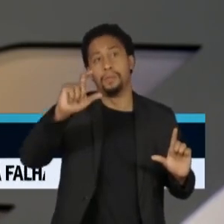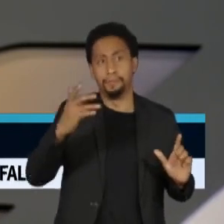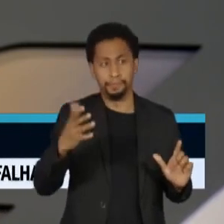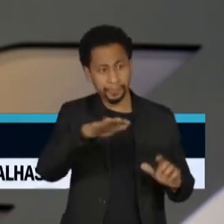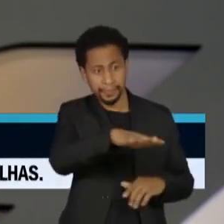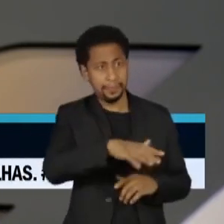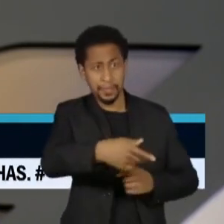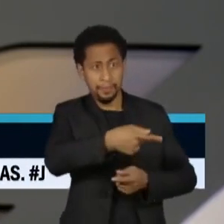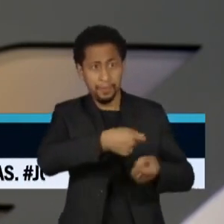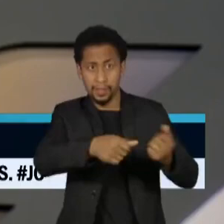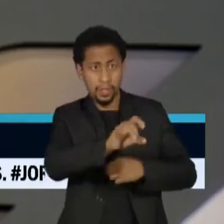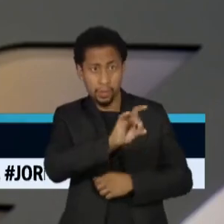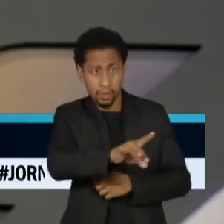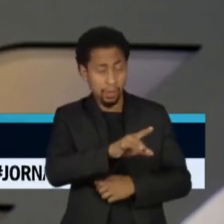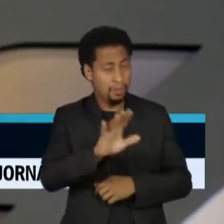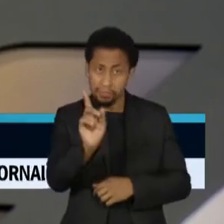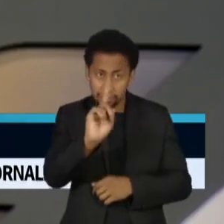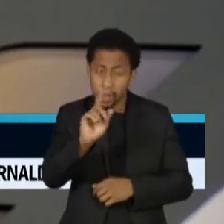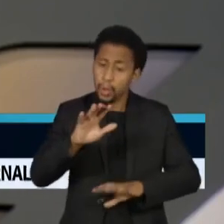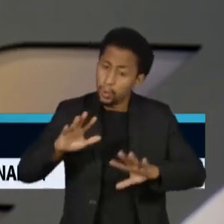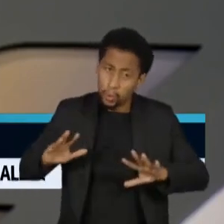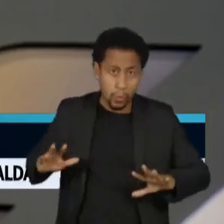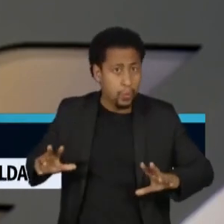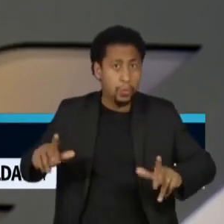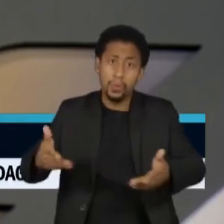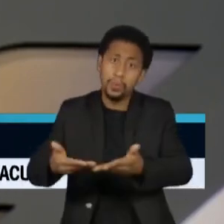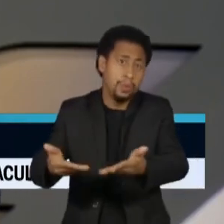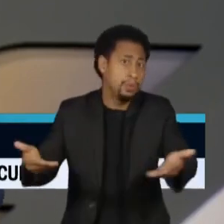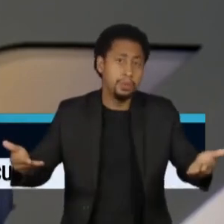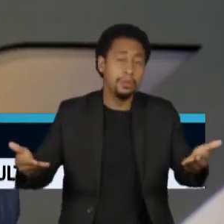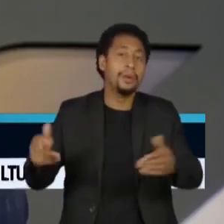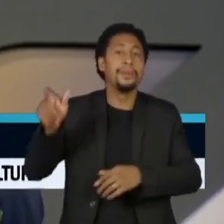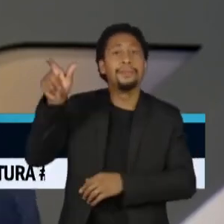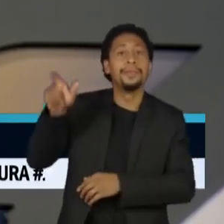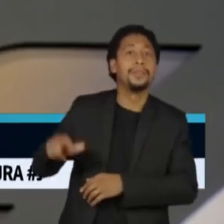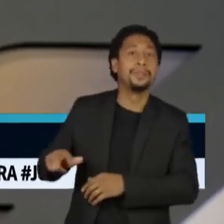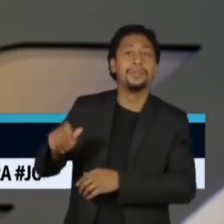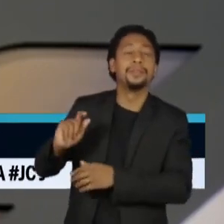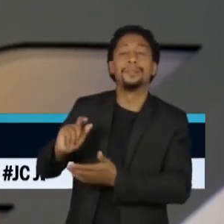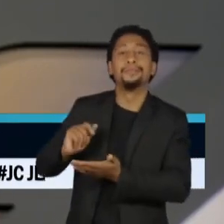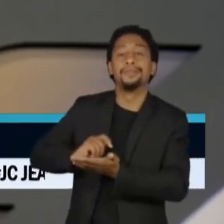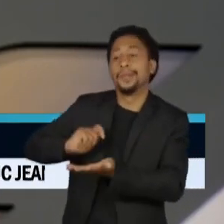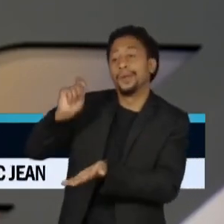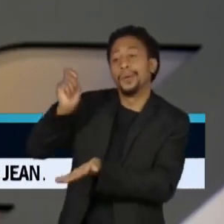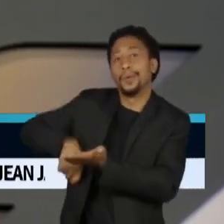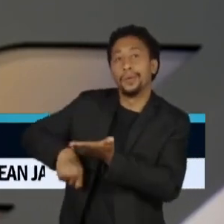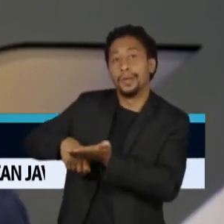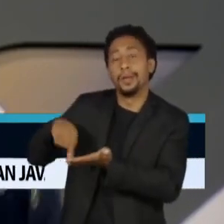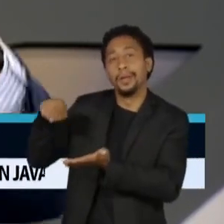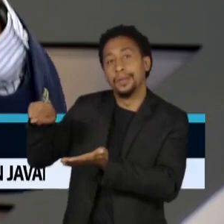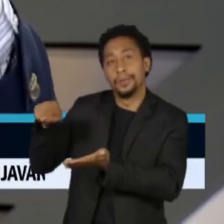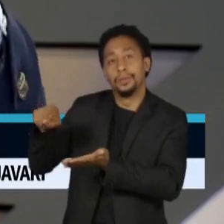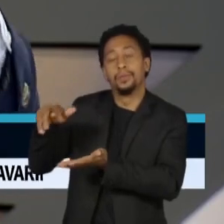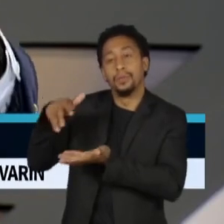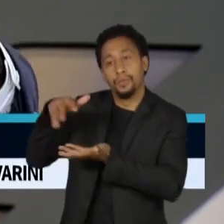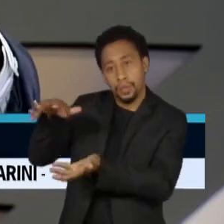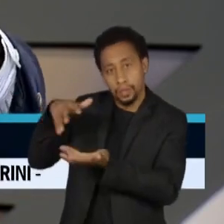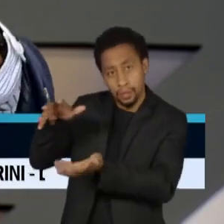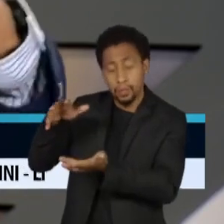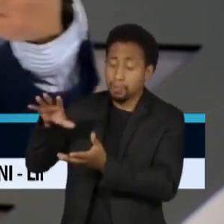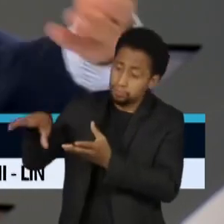mercado financeiro, a projeção é todo mundo. É a projeção de alguém que faz um contrato com o fornecedor, coloca uma inflação mais alta,